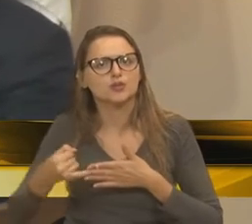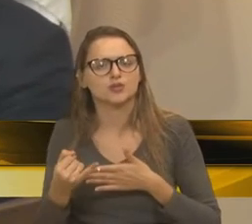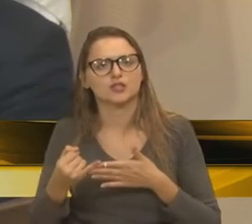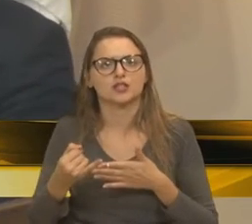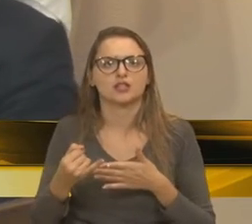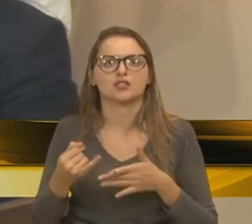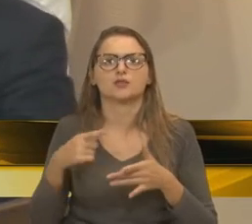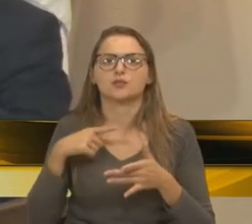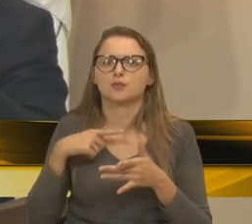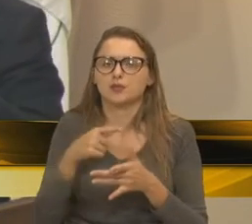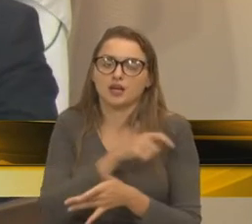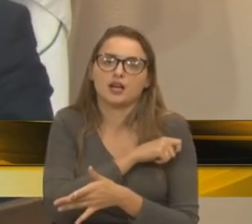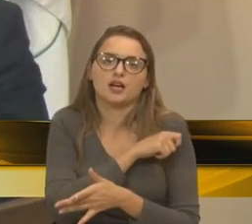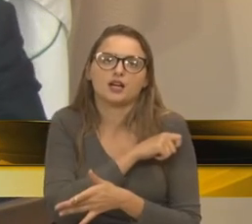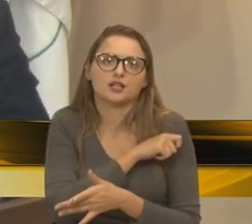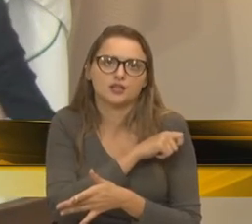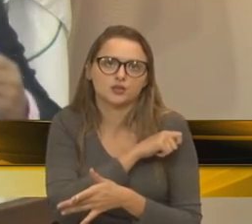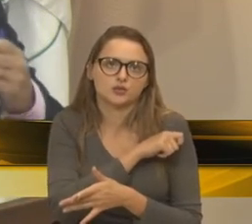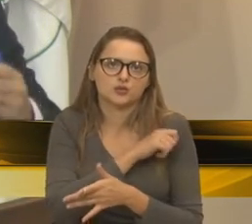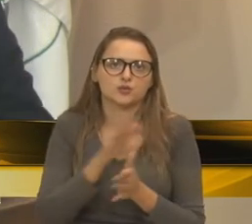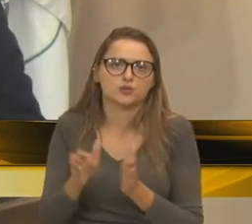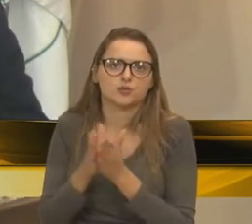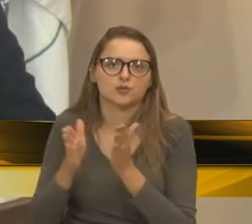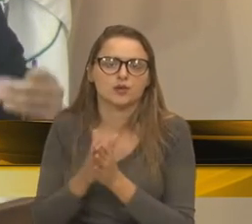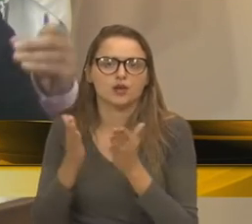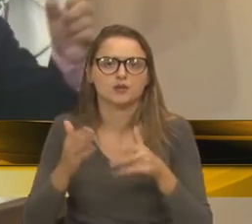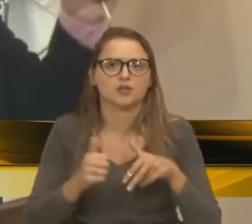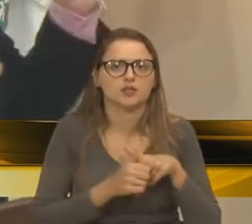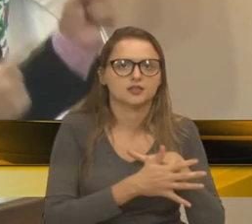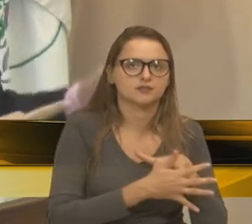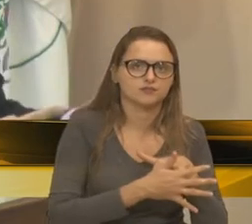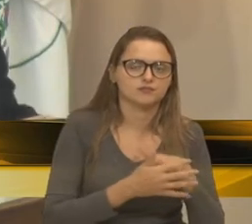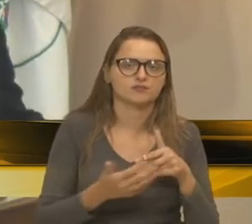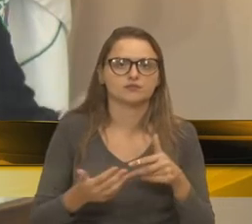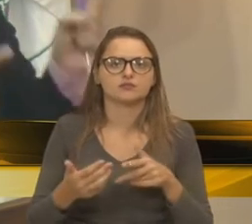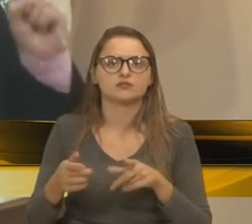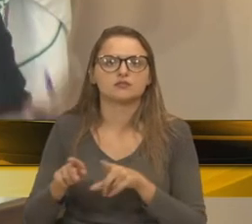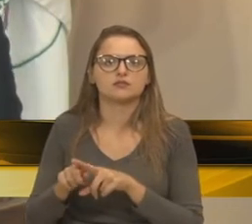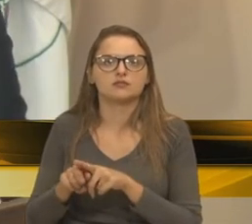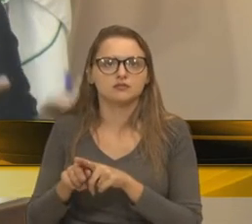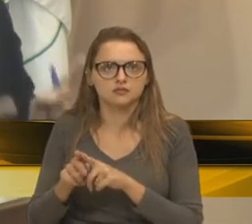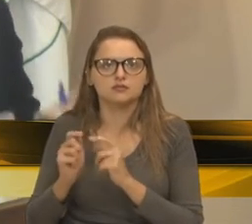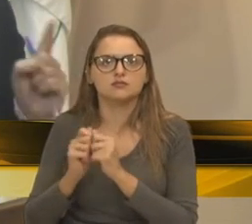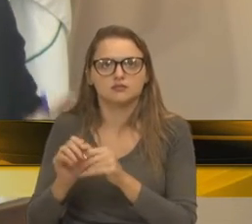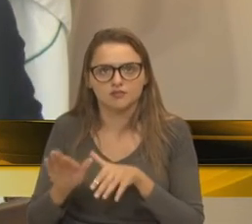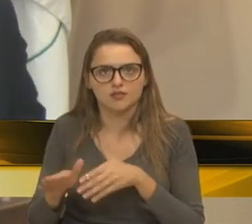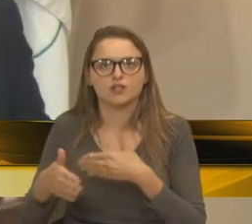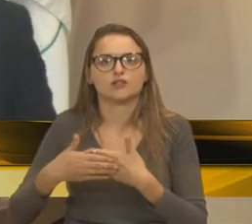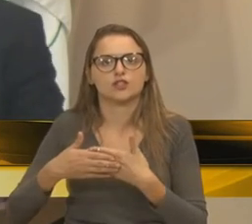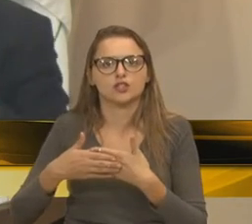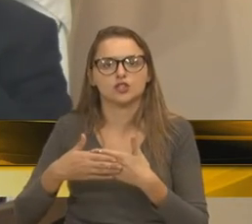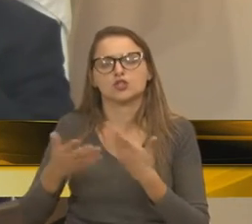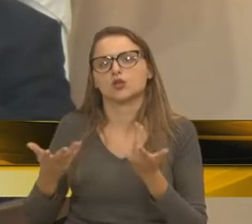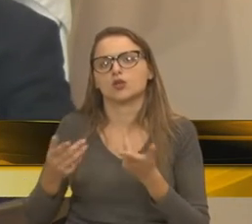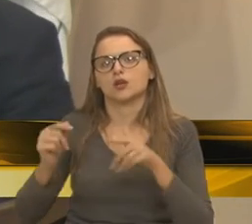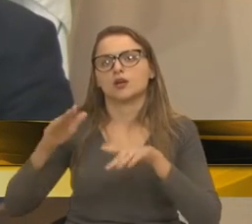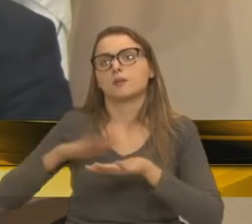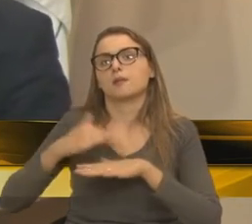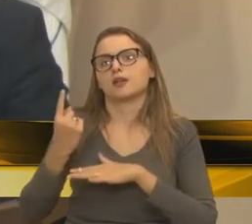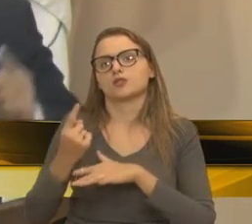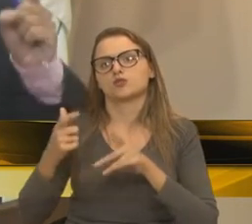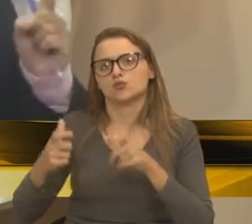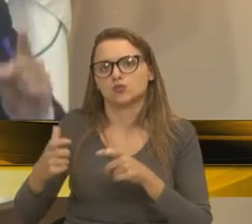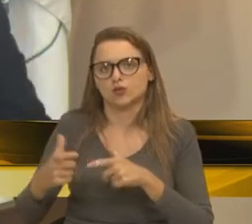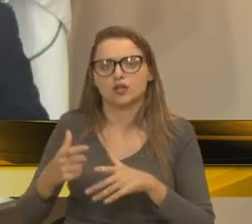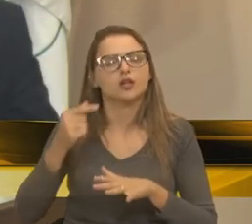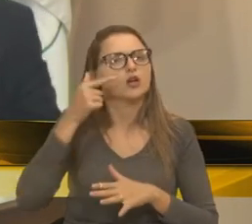para estudantes, para gente pobre, para gente vulnerável, para jovens que estão dentro de casa. Fechou essa oportunidade. Justamente ontem,